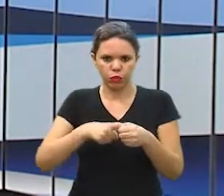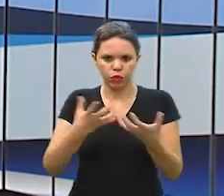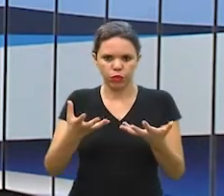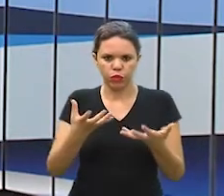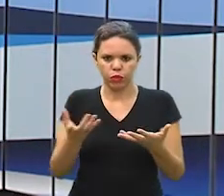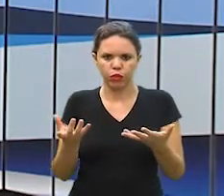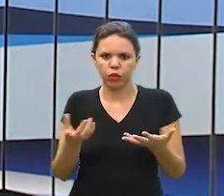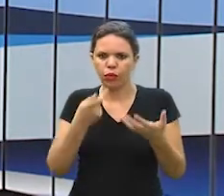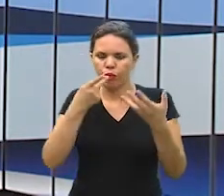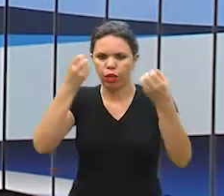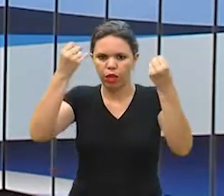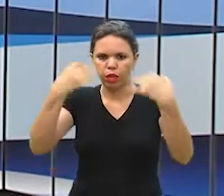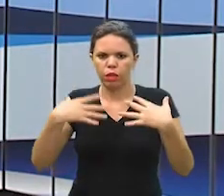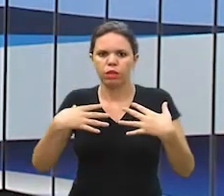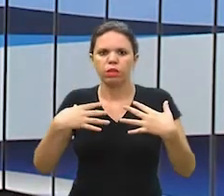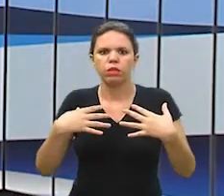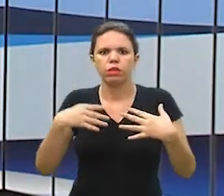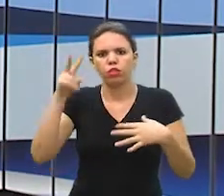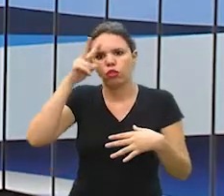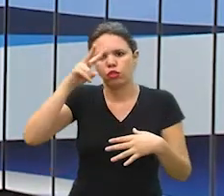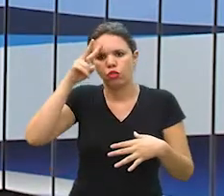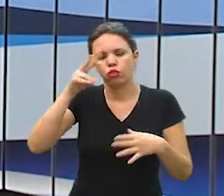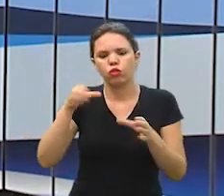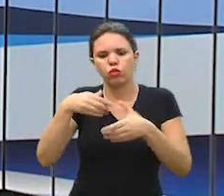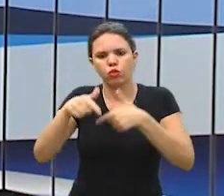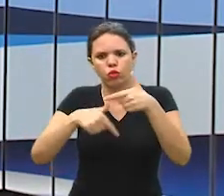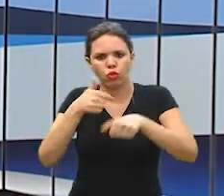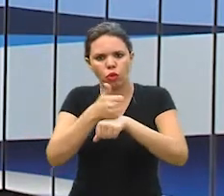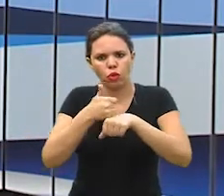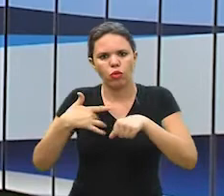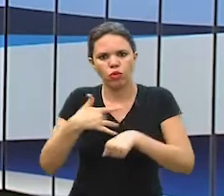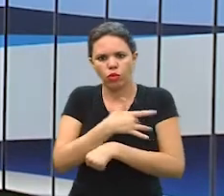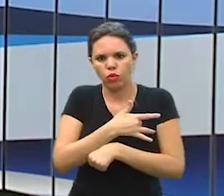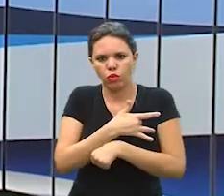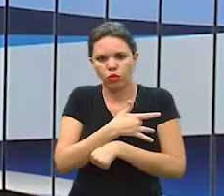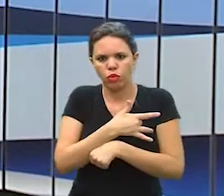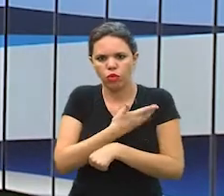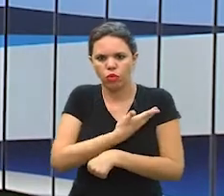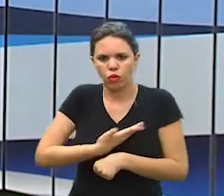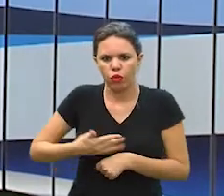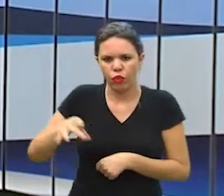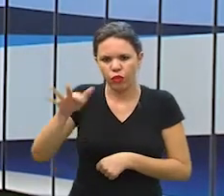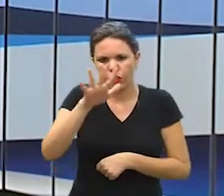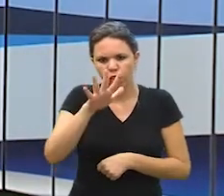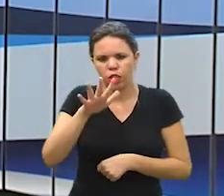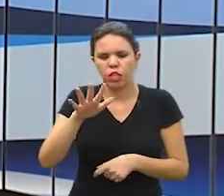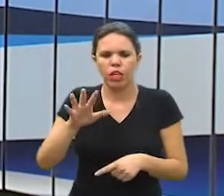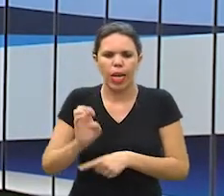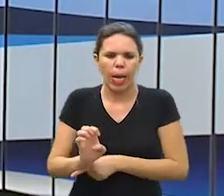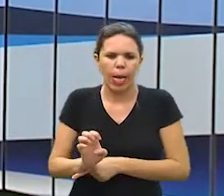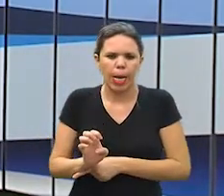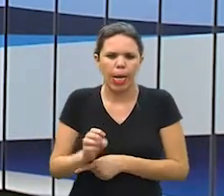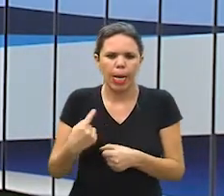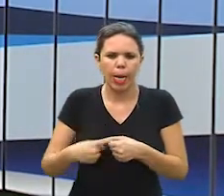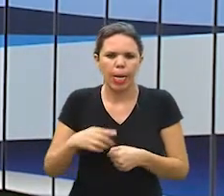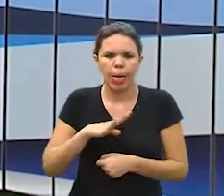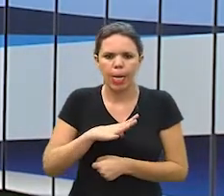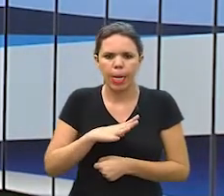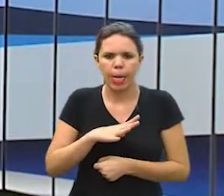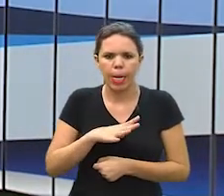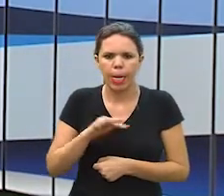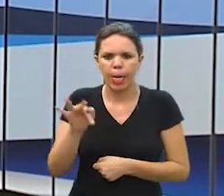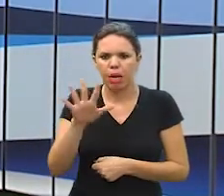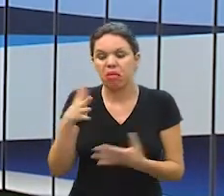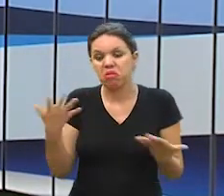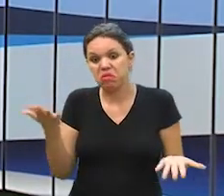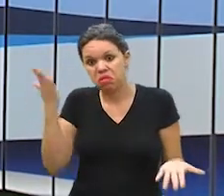quero voltar sobre essa história de comitê na área da saúde, governo federal, governo do estado, município, governo federal,